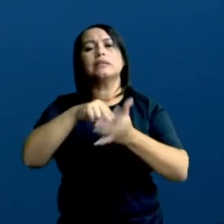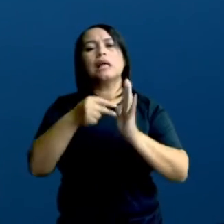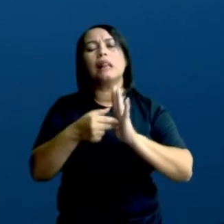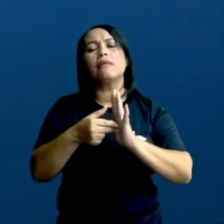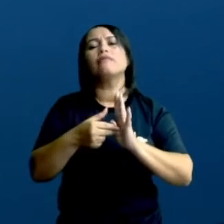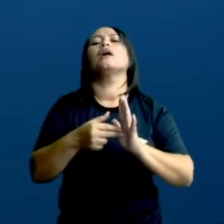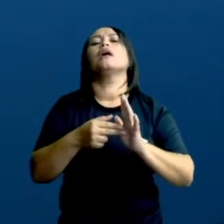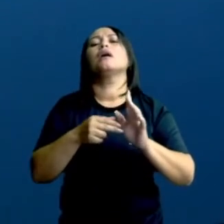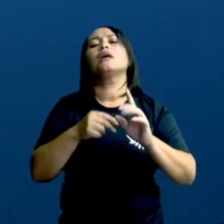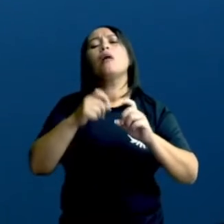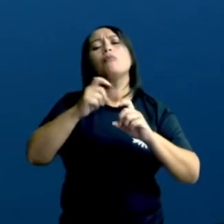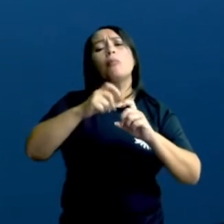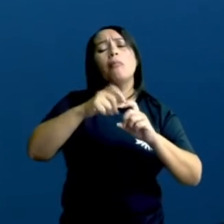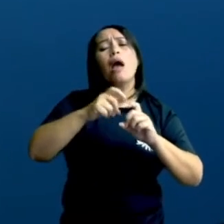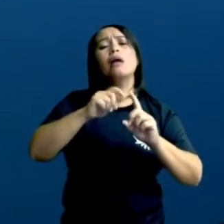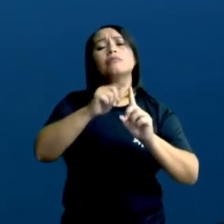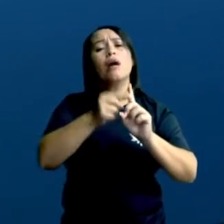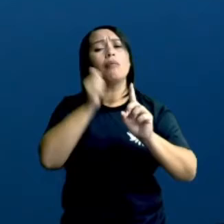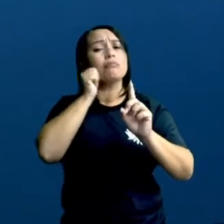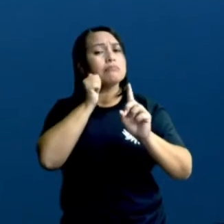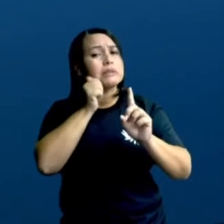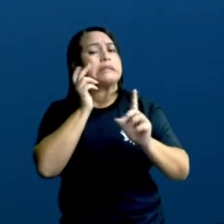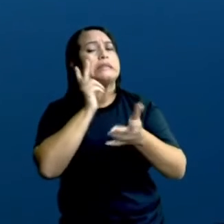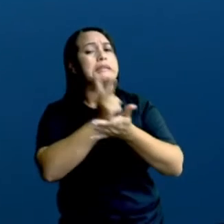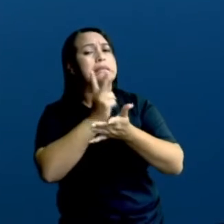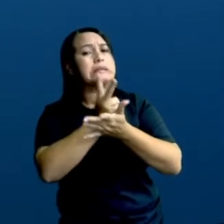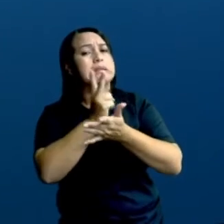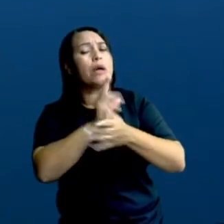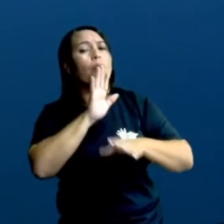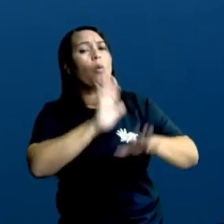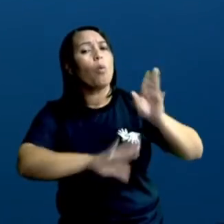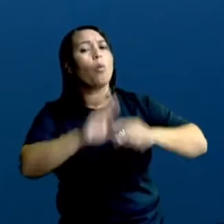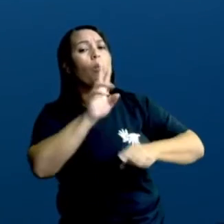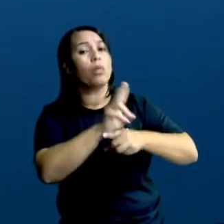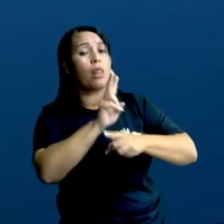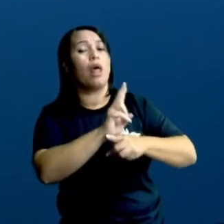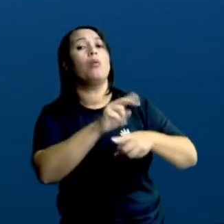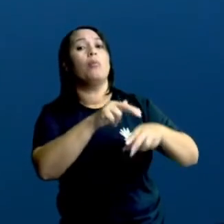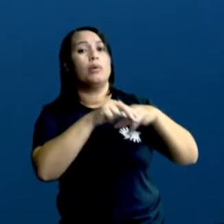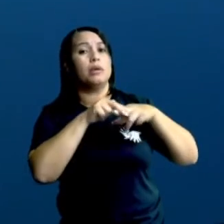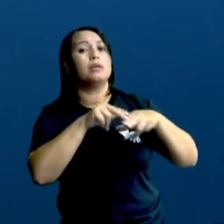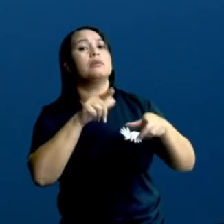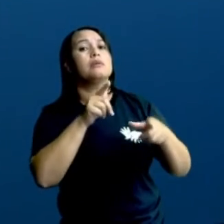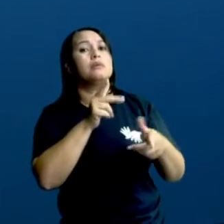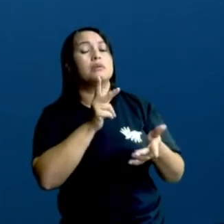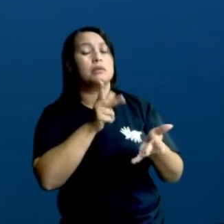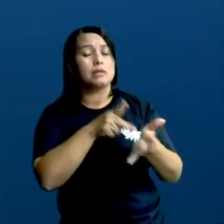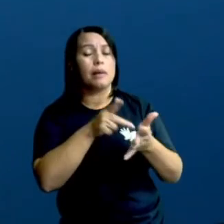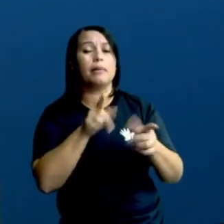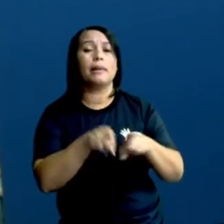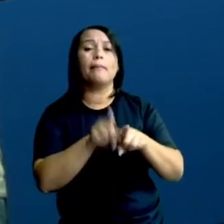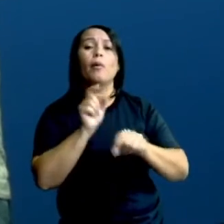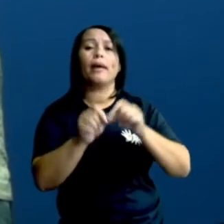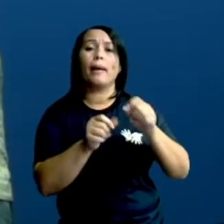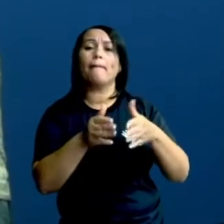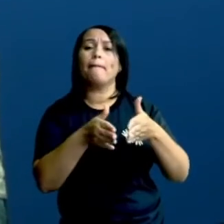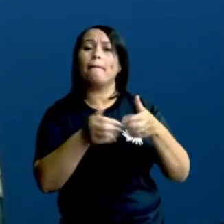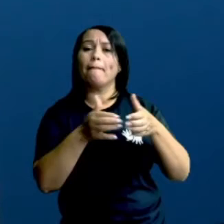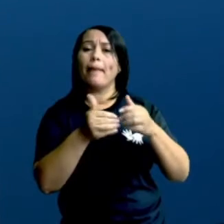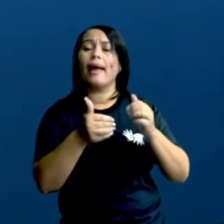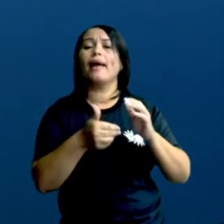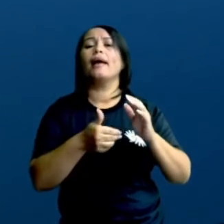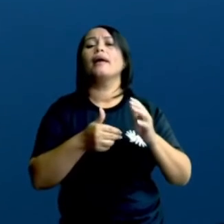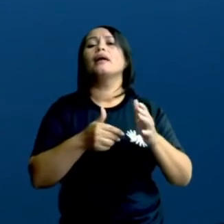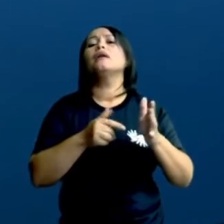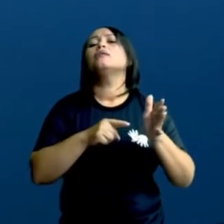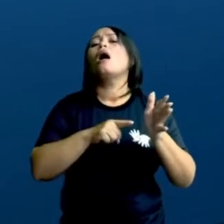realiza nesse estágio pré-natal e que a mulher está gestante, é o exame da toxoplasmose, que demonstra se ela já adquiriu